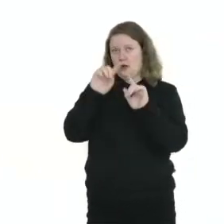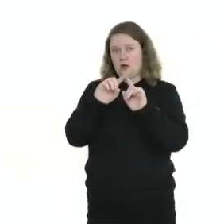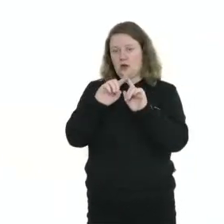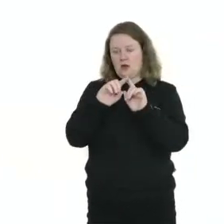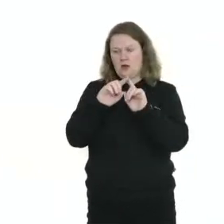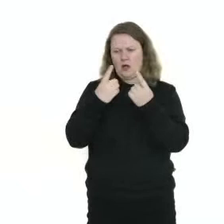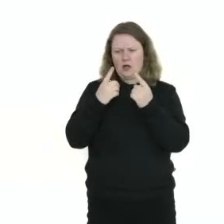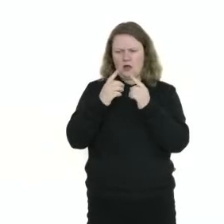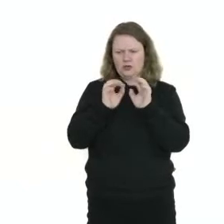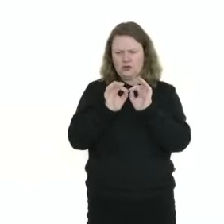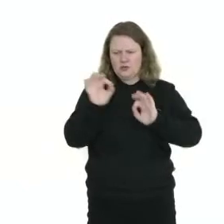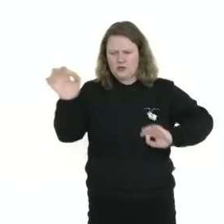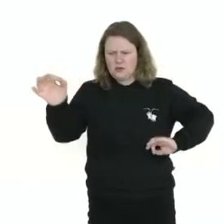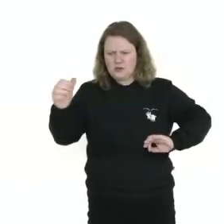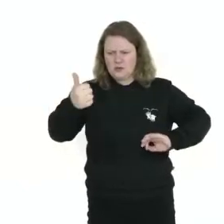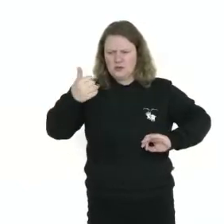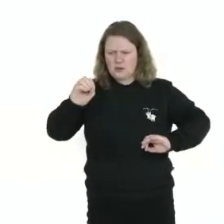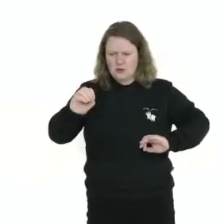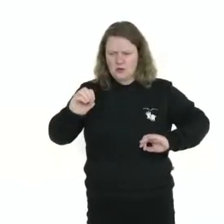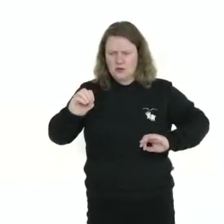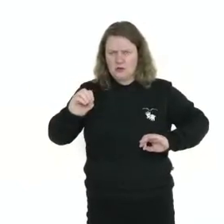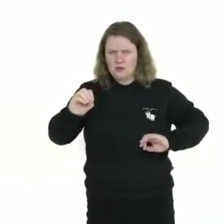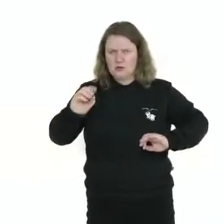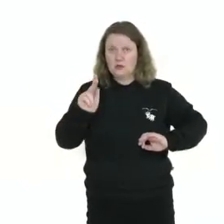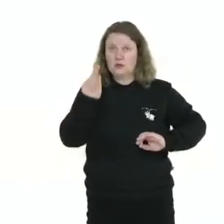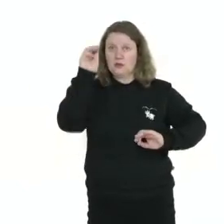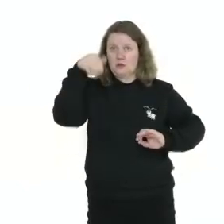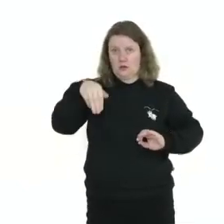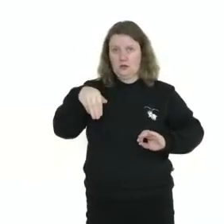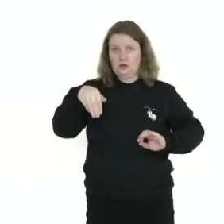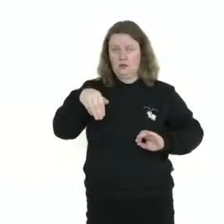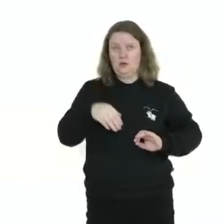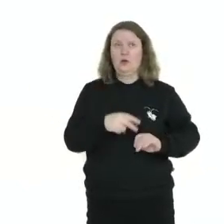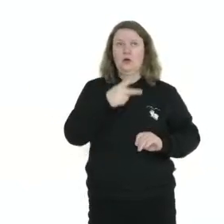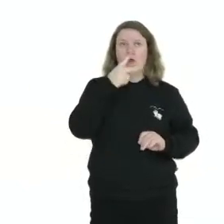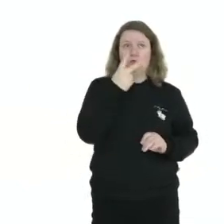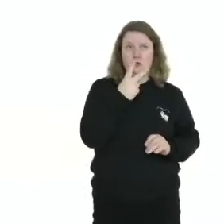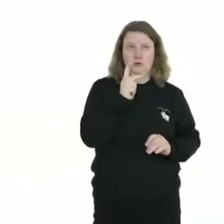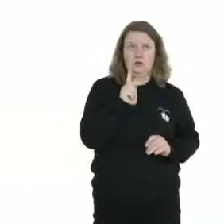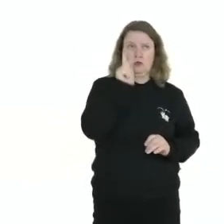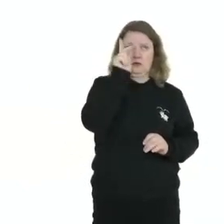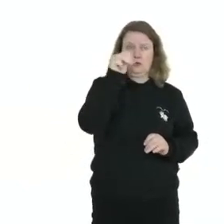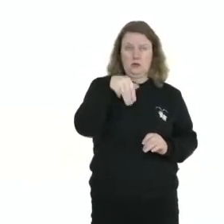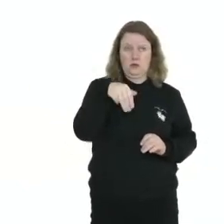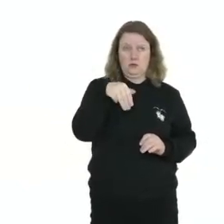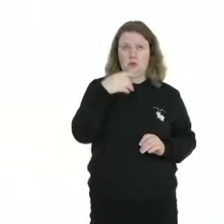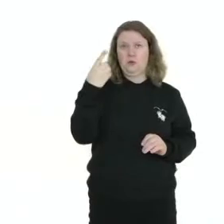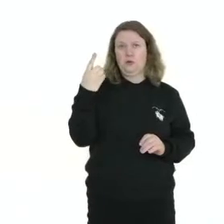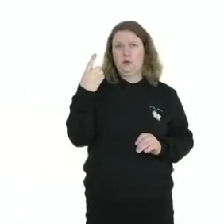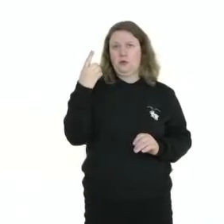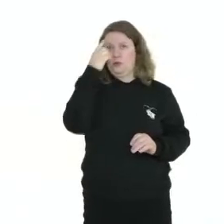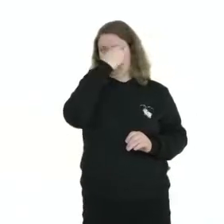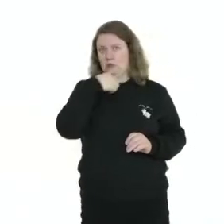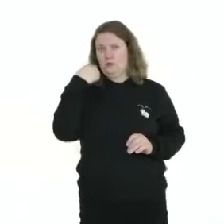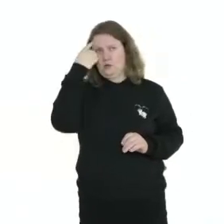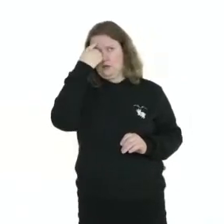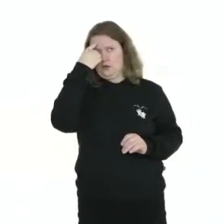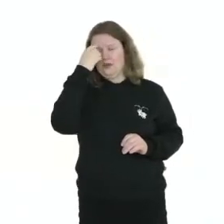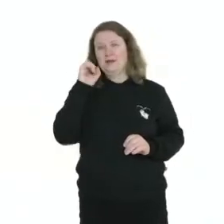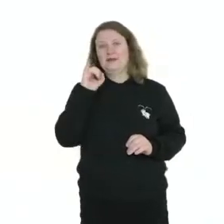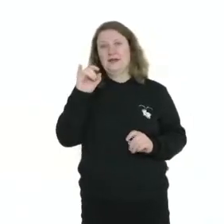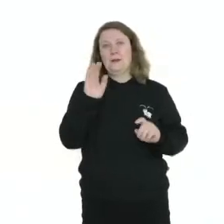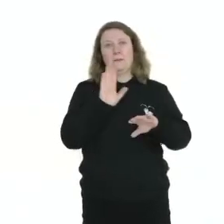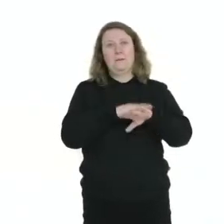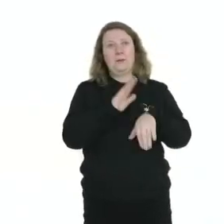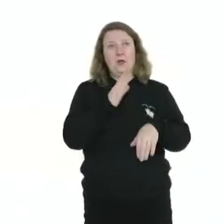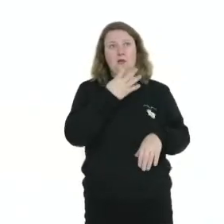duas cidades é 10 km. Então, ó, 2 km, 1 hora. Se ele fizer o dobro, 4